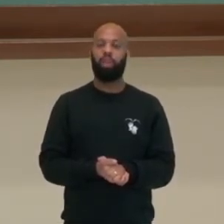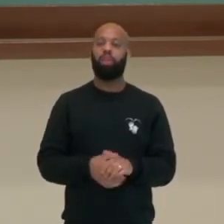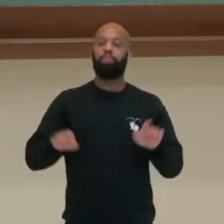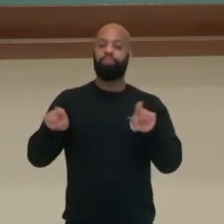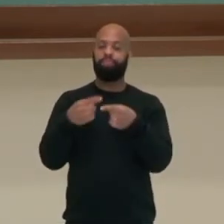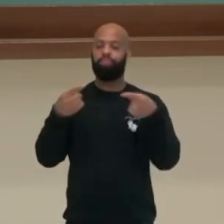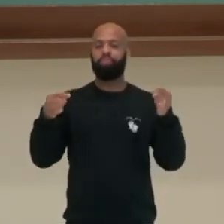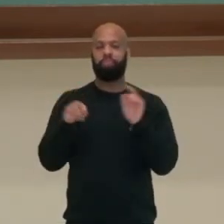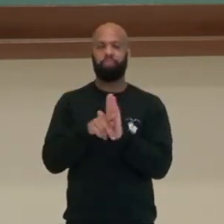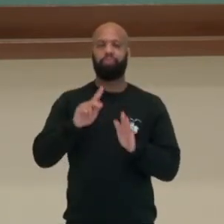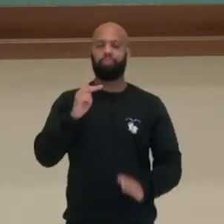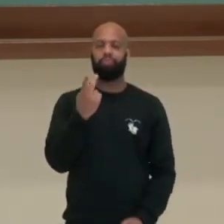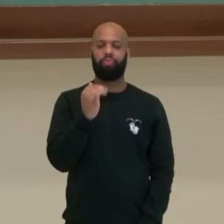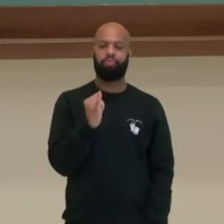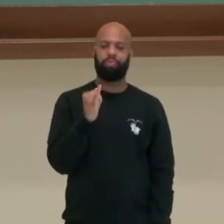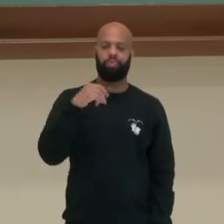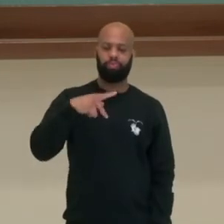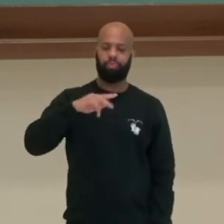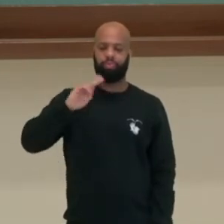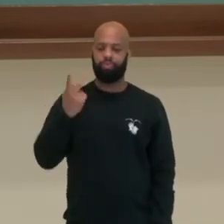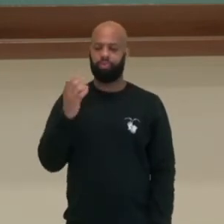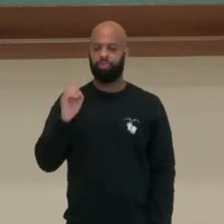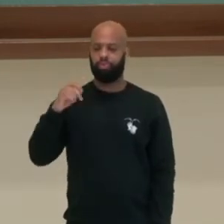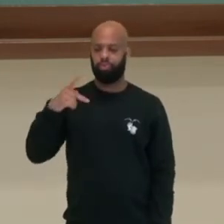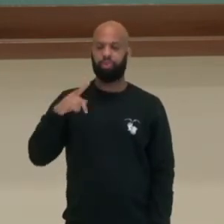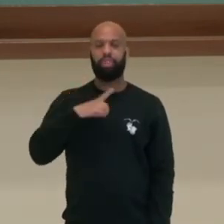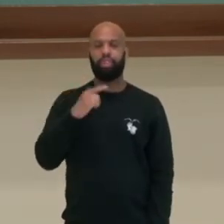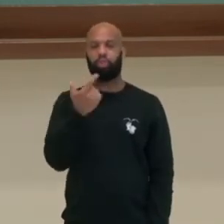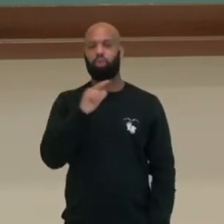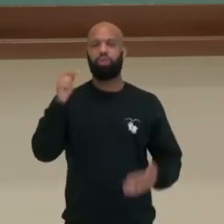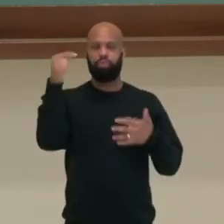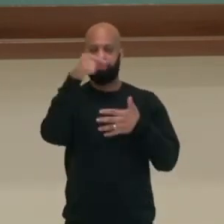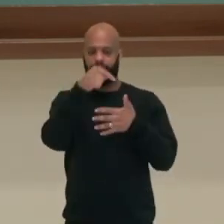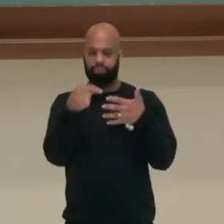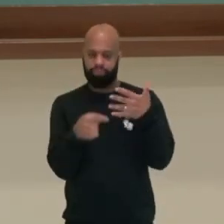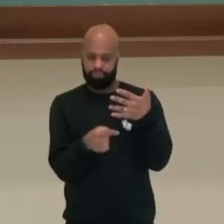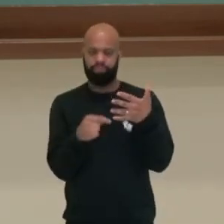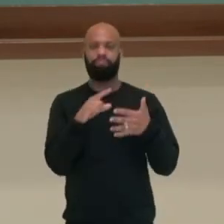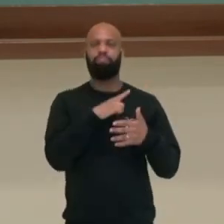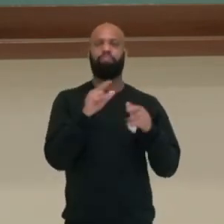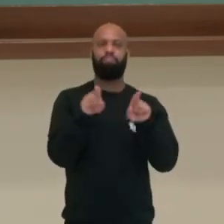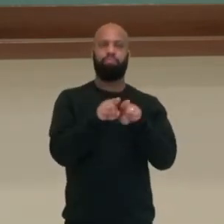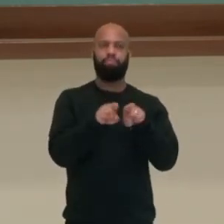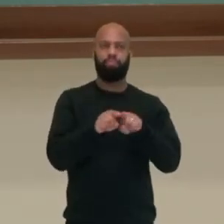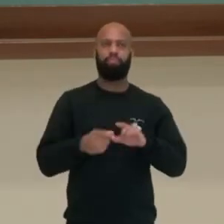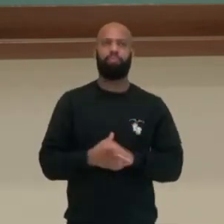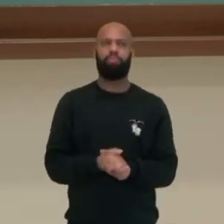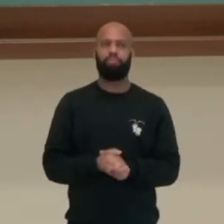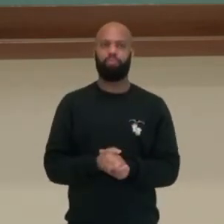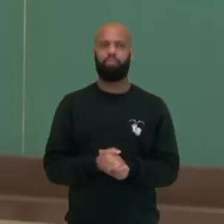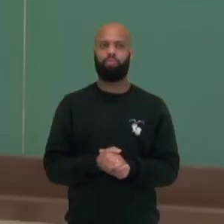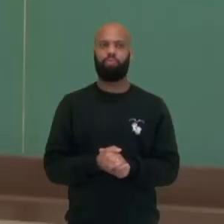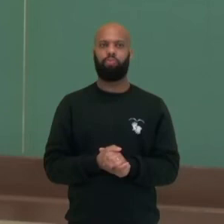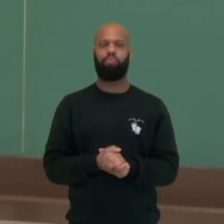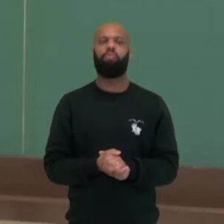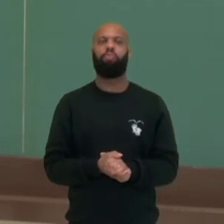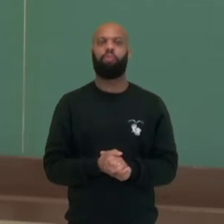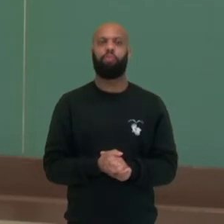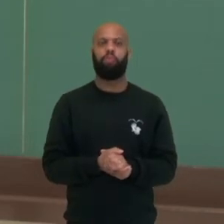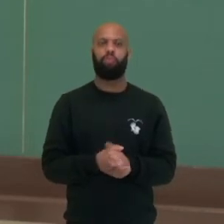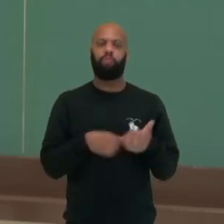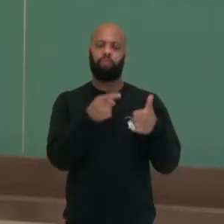música do hip hop. Outros elementos, outras características que nós temos no movimento do hip hop, tá? A gente vai ter